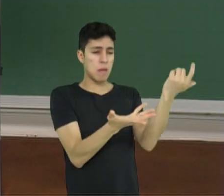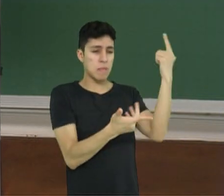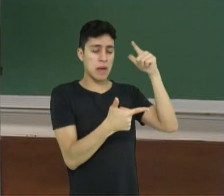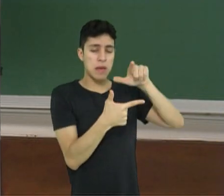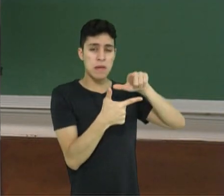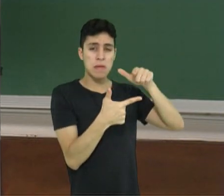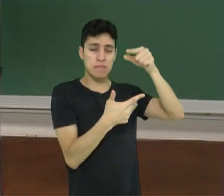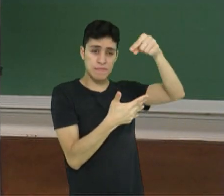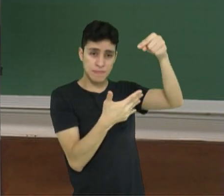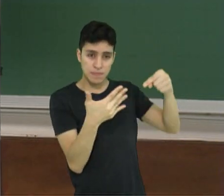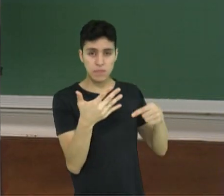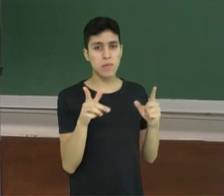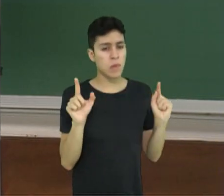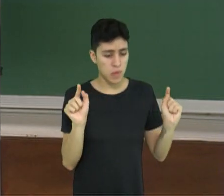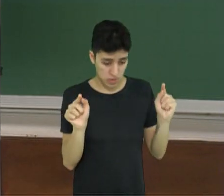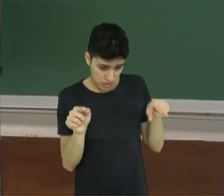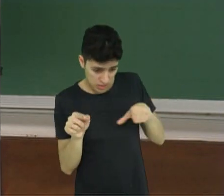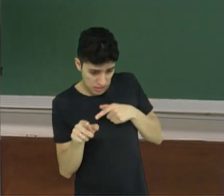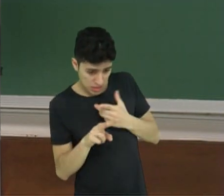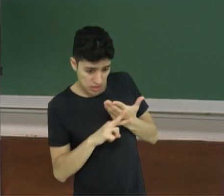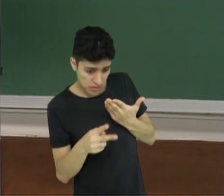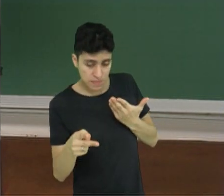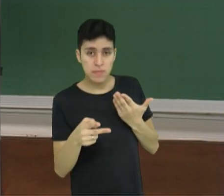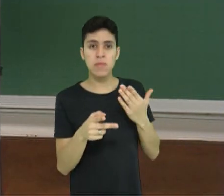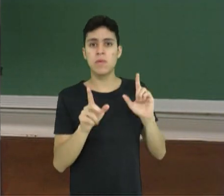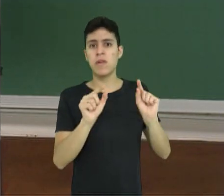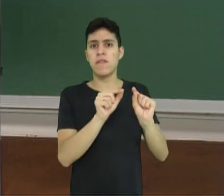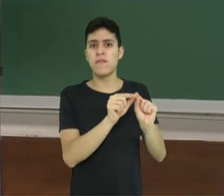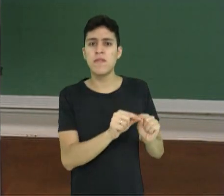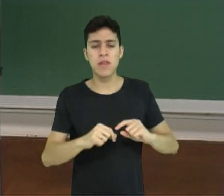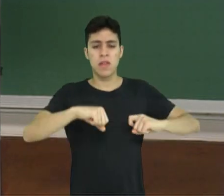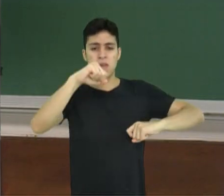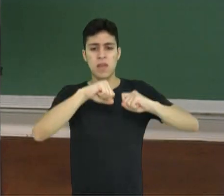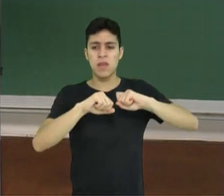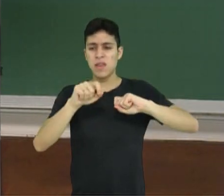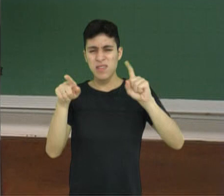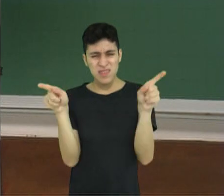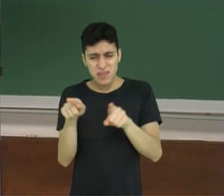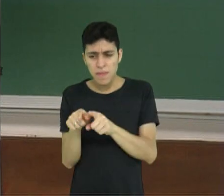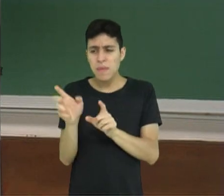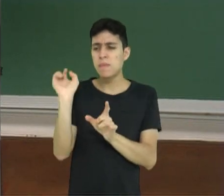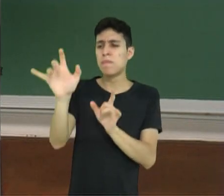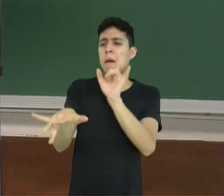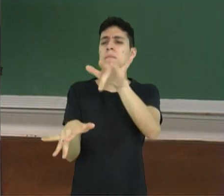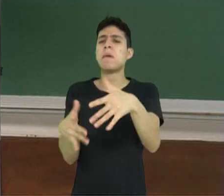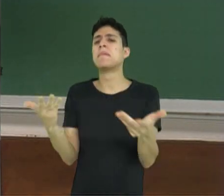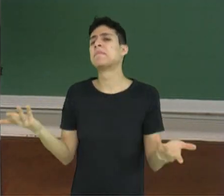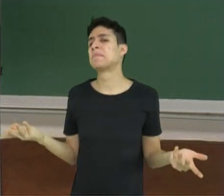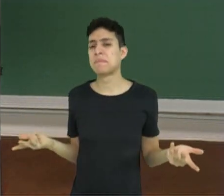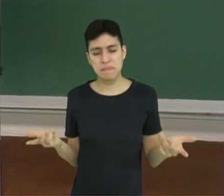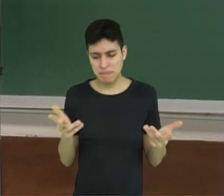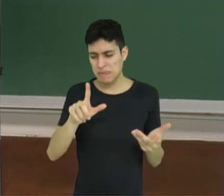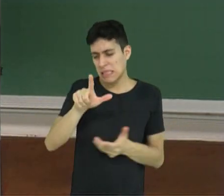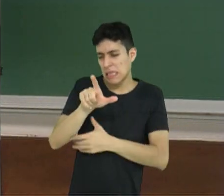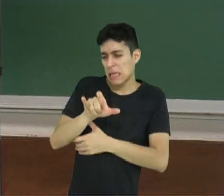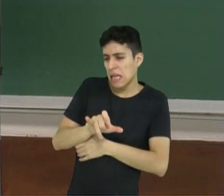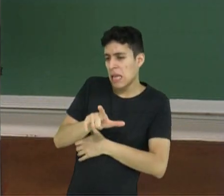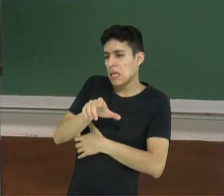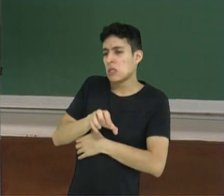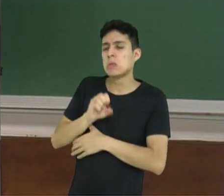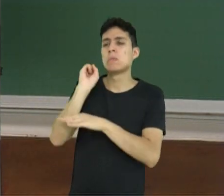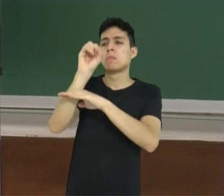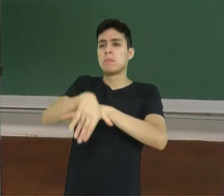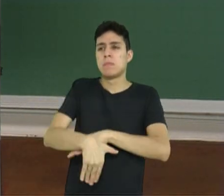consequência, além de emissão de CO2, é descarte de resíduo sólido, um material que fica lá sem